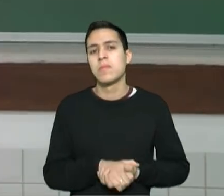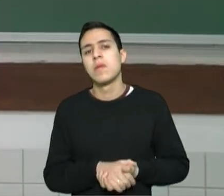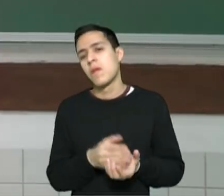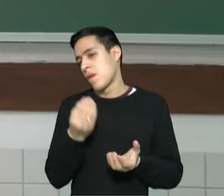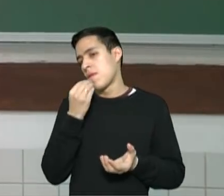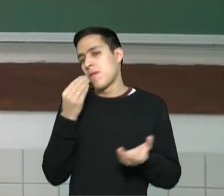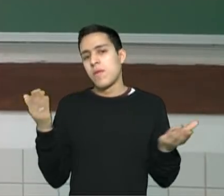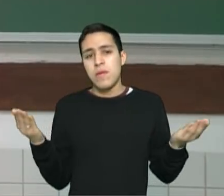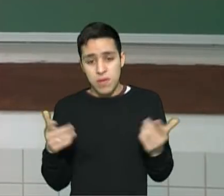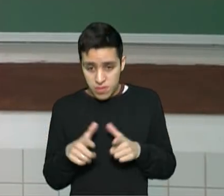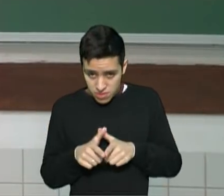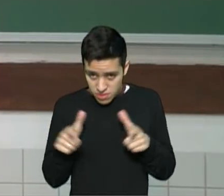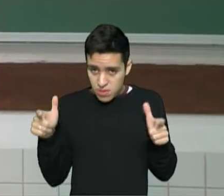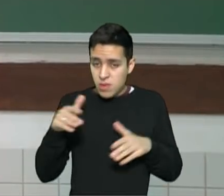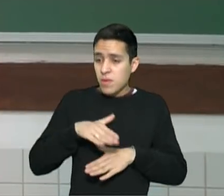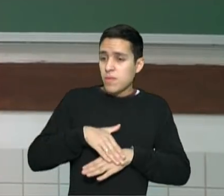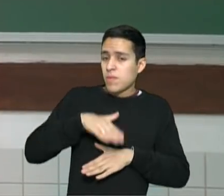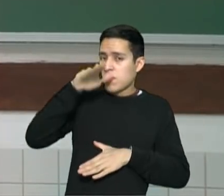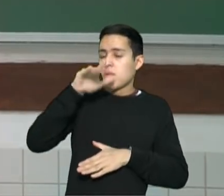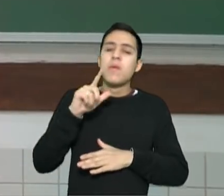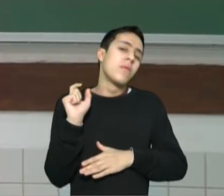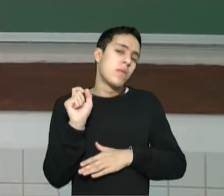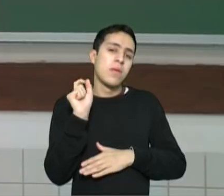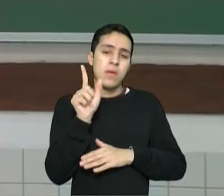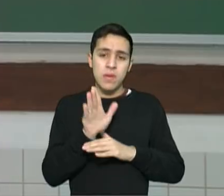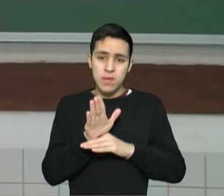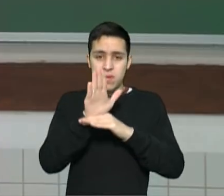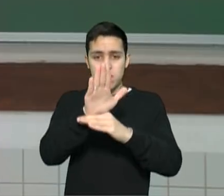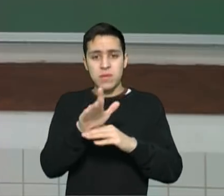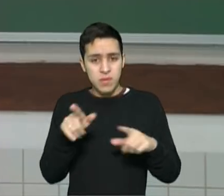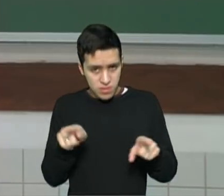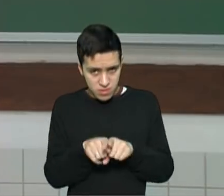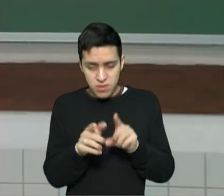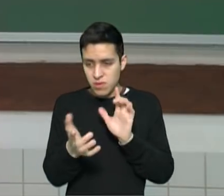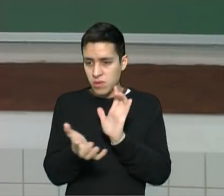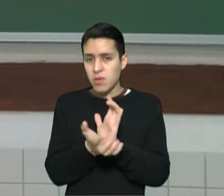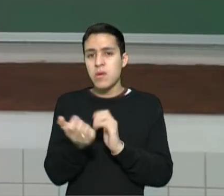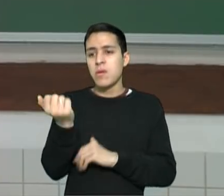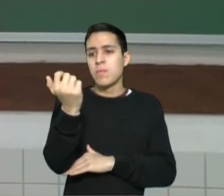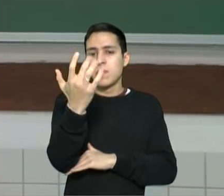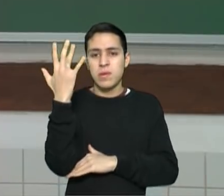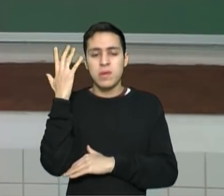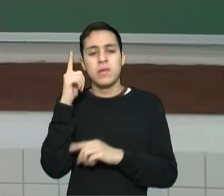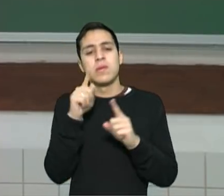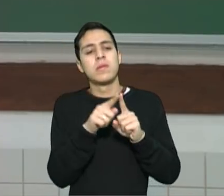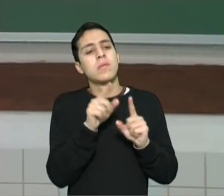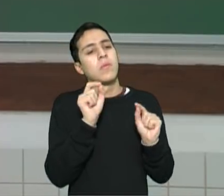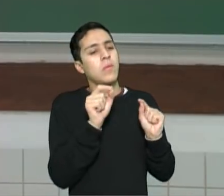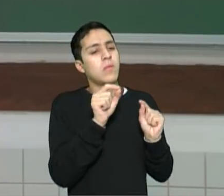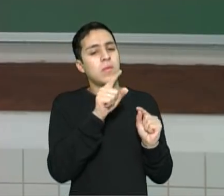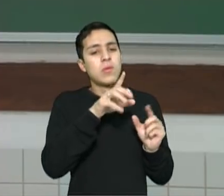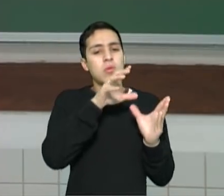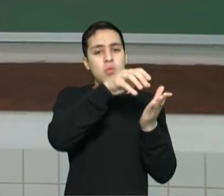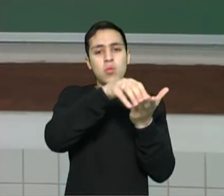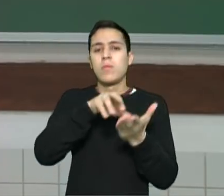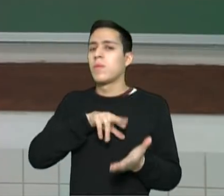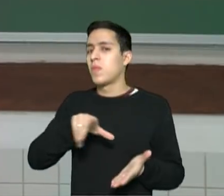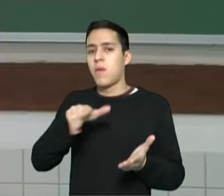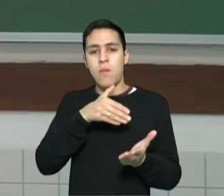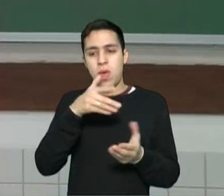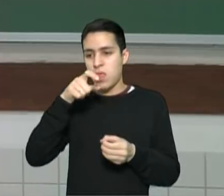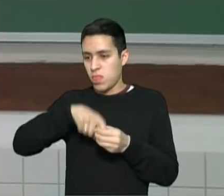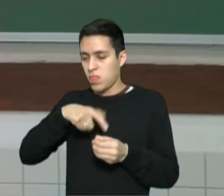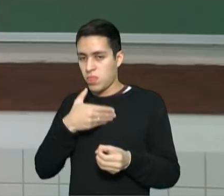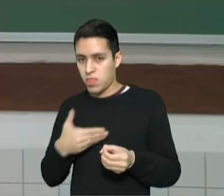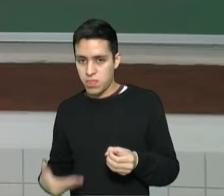hoje ampliou-se mais e está ajudando também grupos ambientais e organizações não governamentais. Hoje